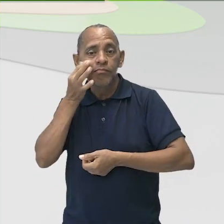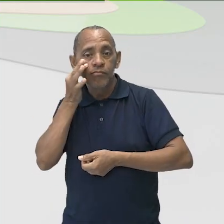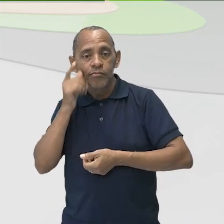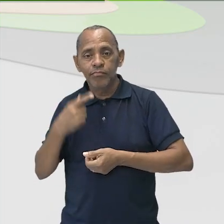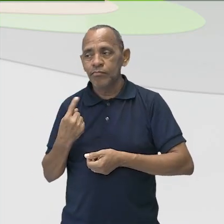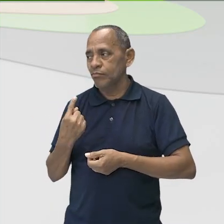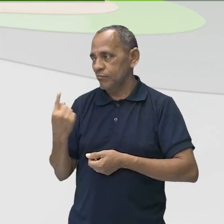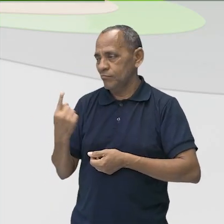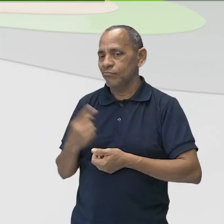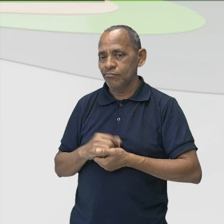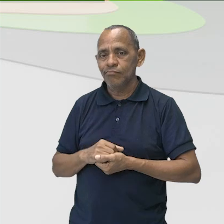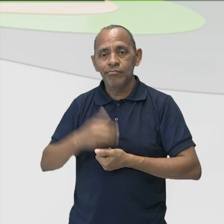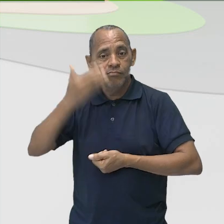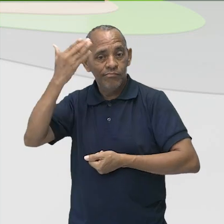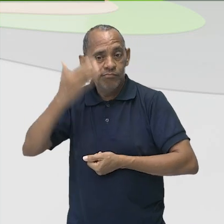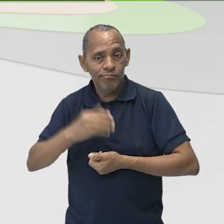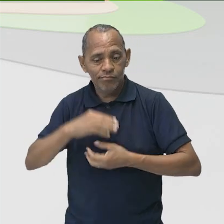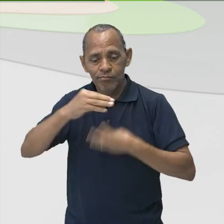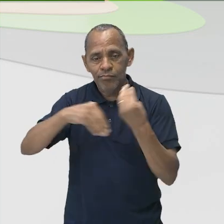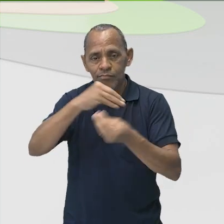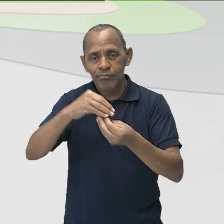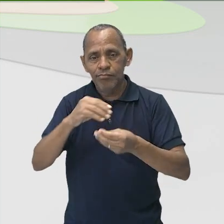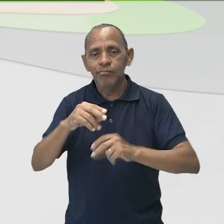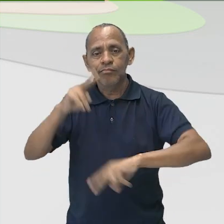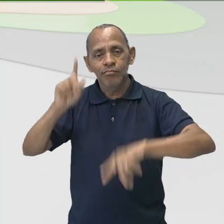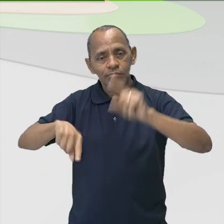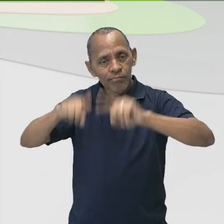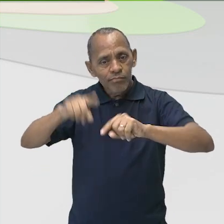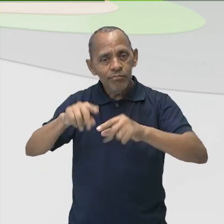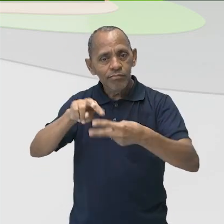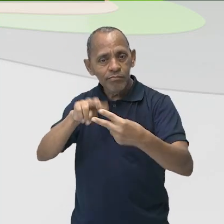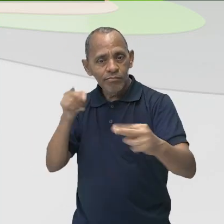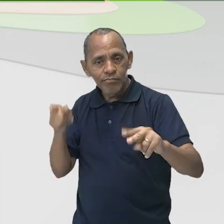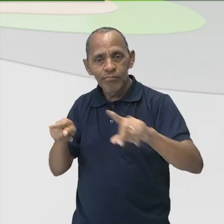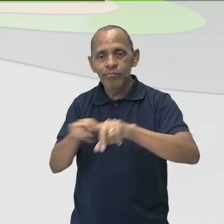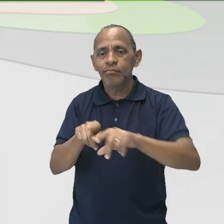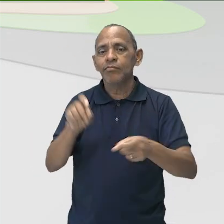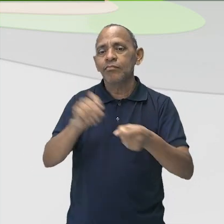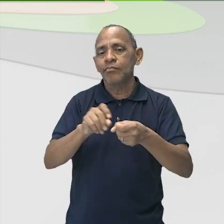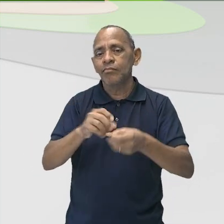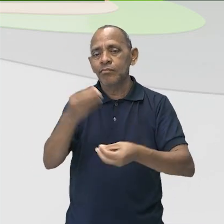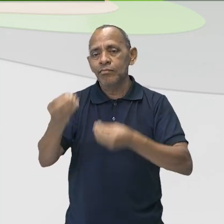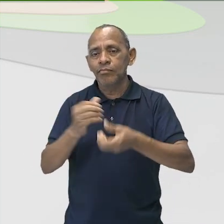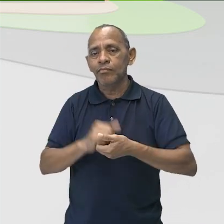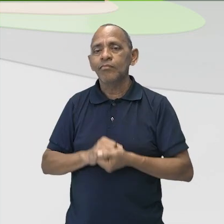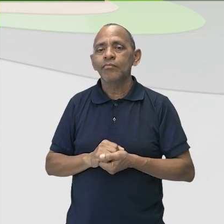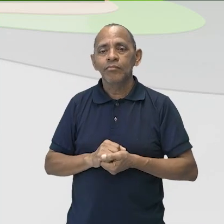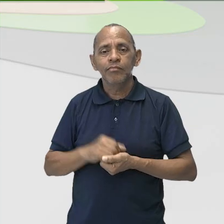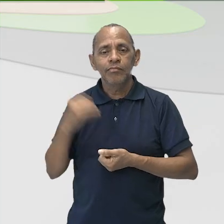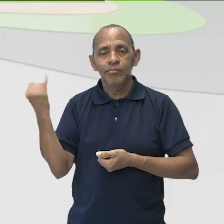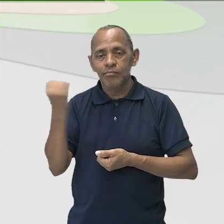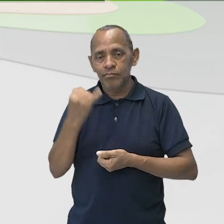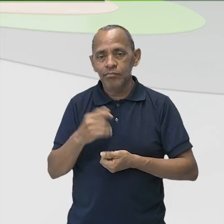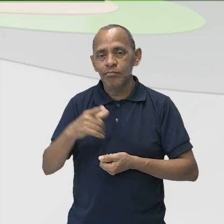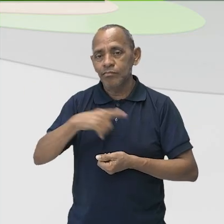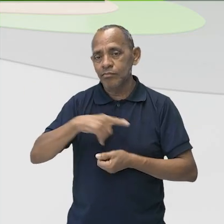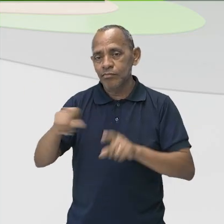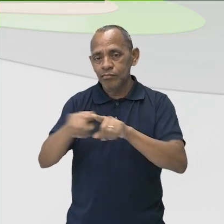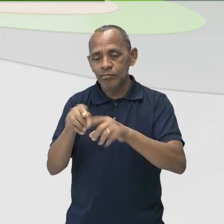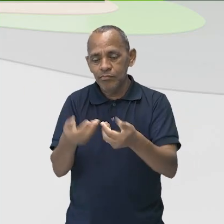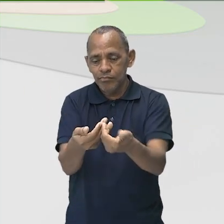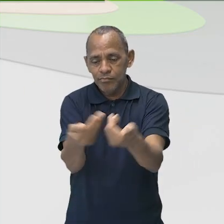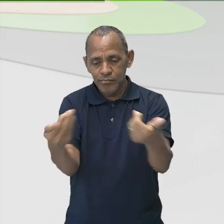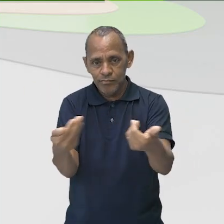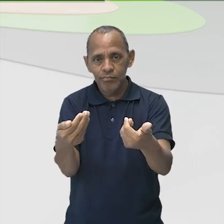do quiasma, que comprova a troca de material genético realizada no paquítano. Sendo importante